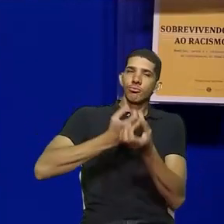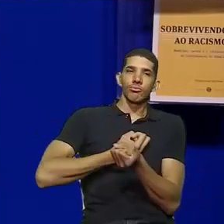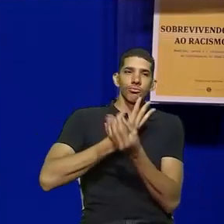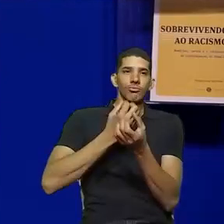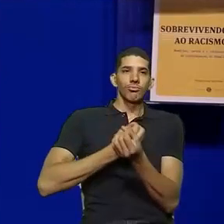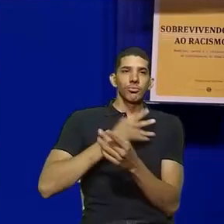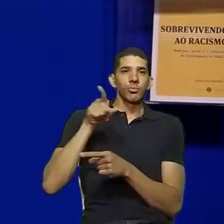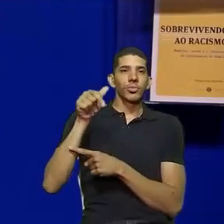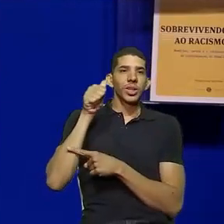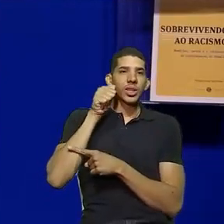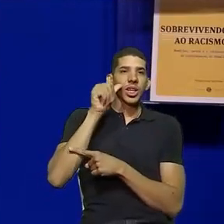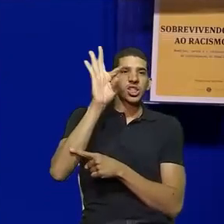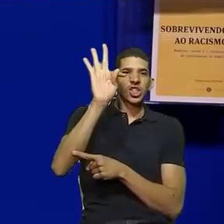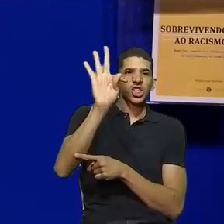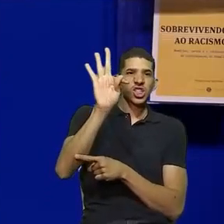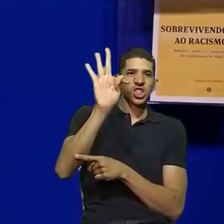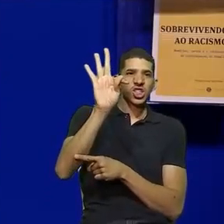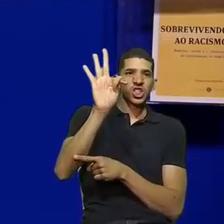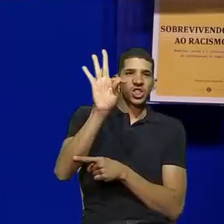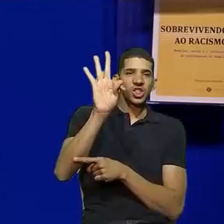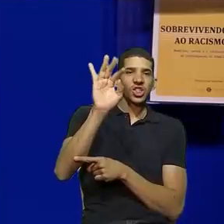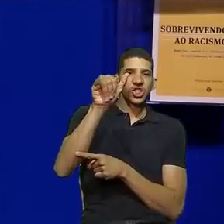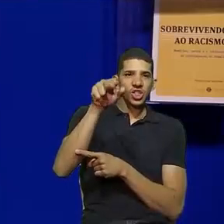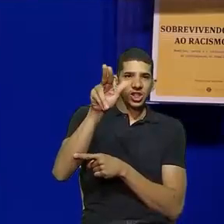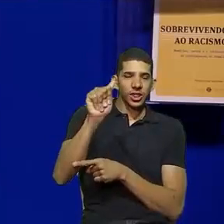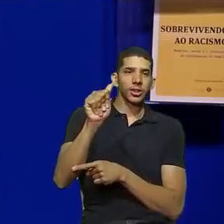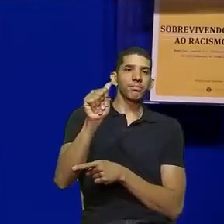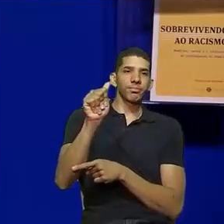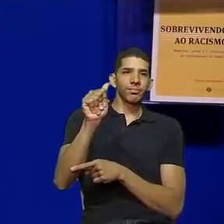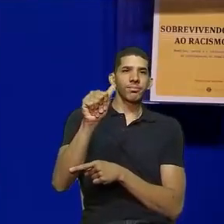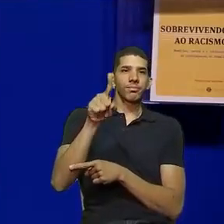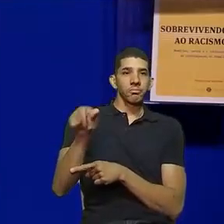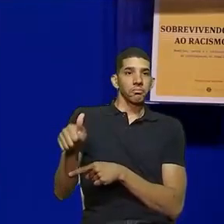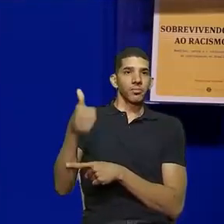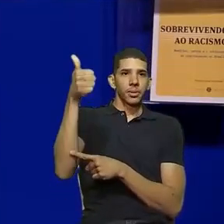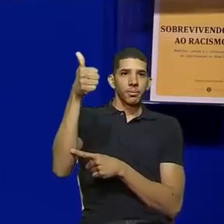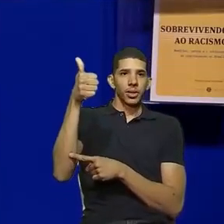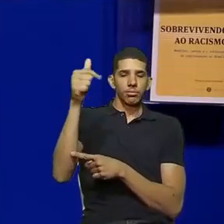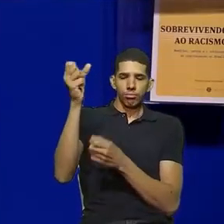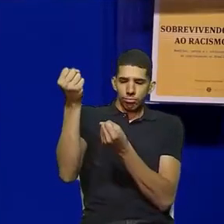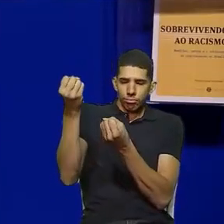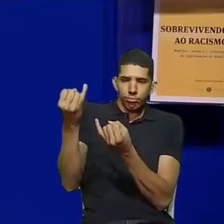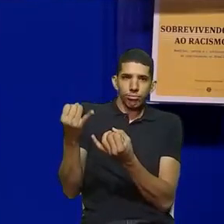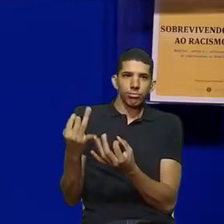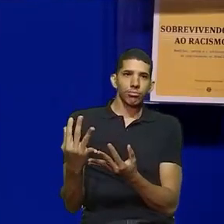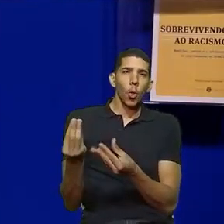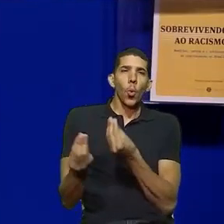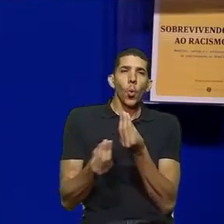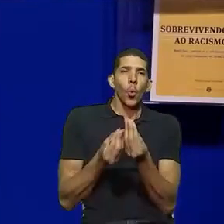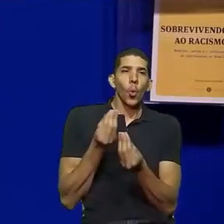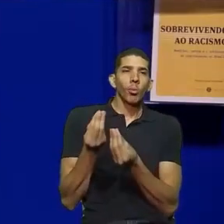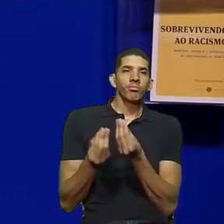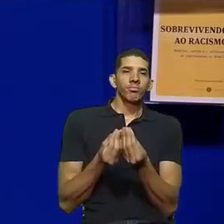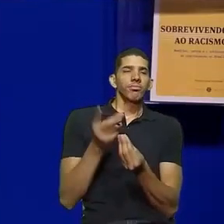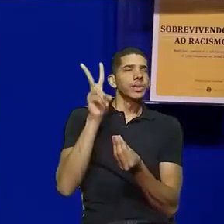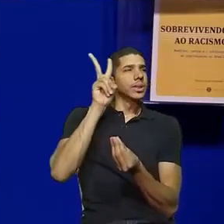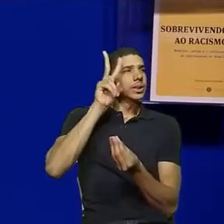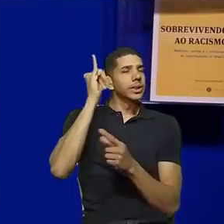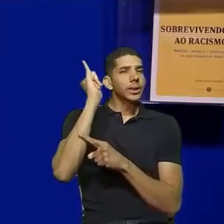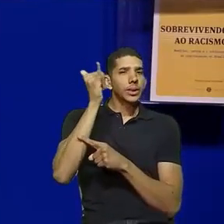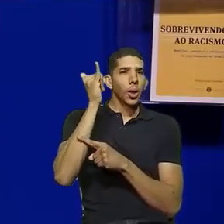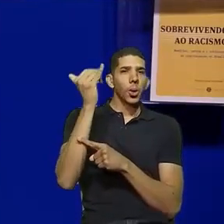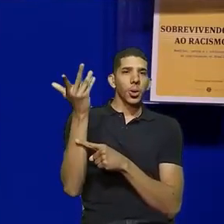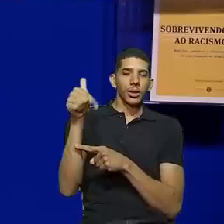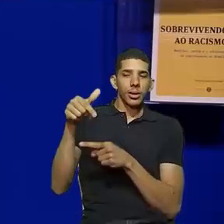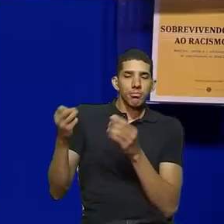do Quilombo, foi a primeira a falar, contando de como sua história estava enraizada com aquele solo sagrado onde